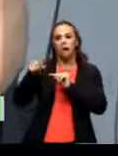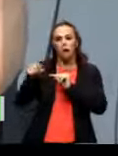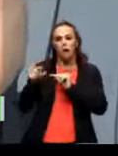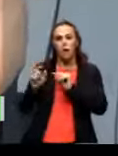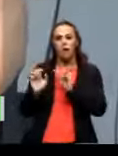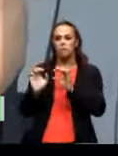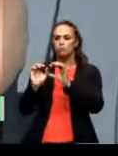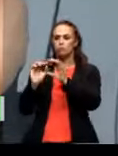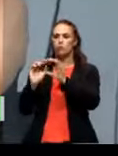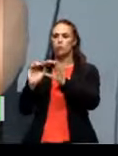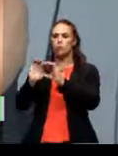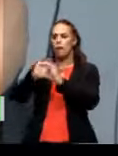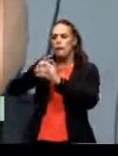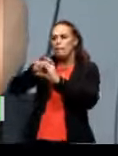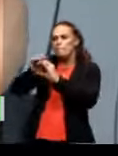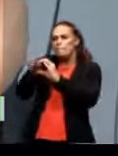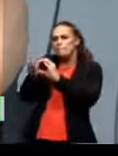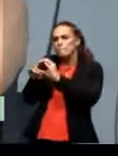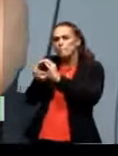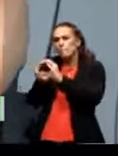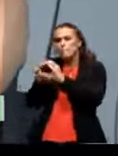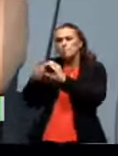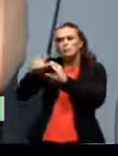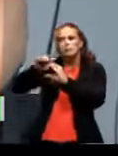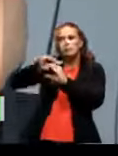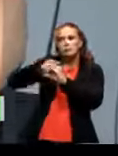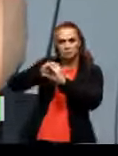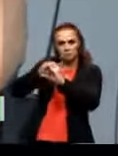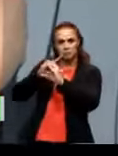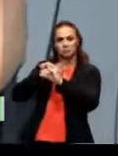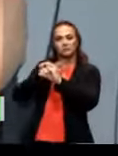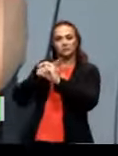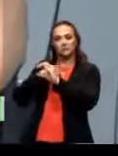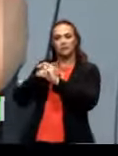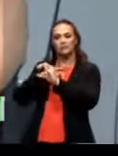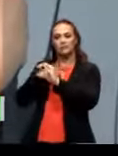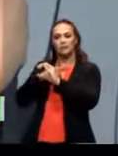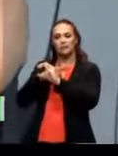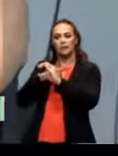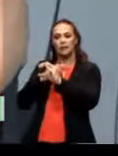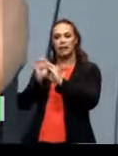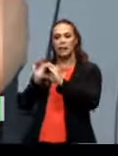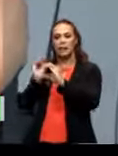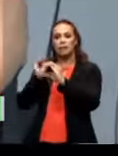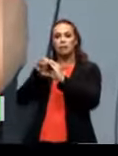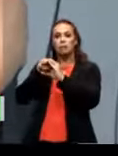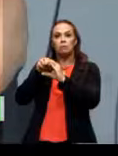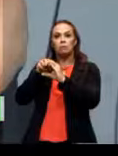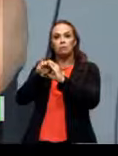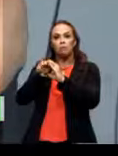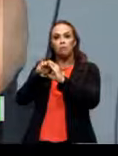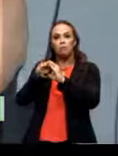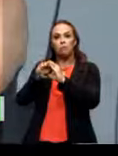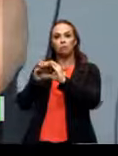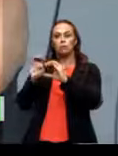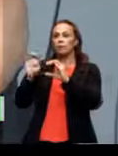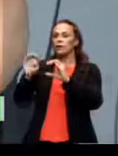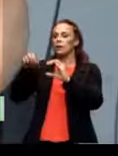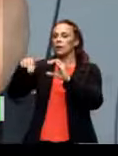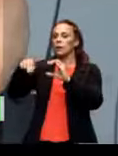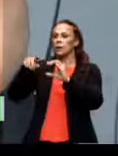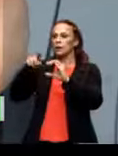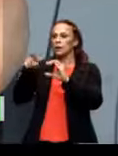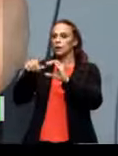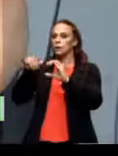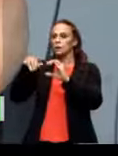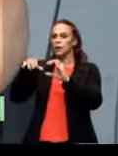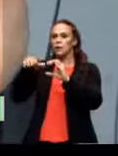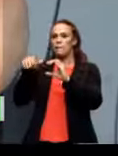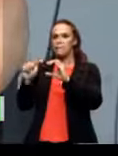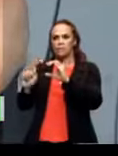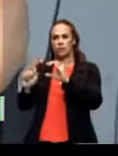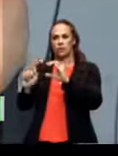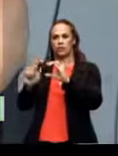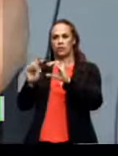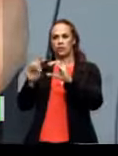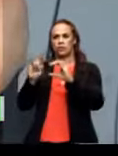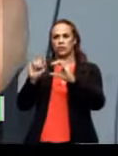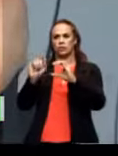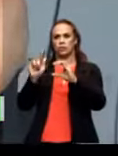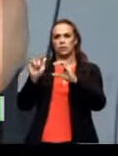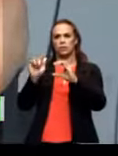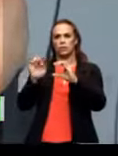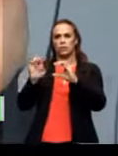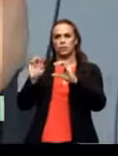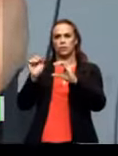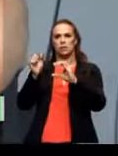do Golgi, que também é uma membrana, né? E mais dentro tem uma enzima digestiva. Então, se a proteína que está ali